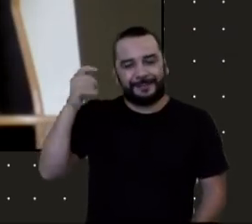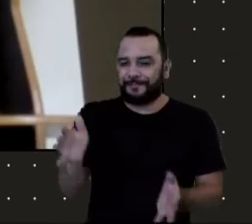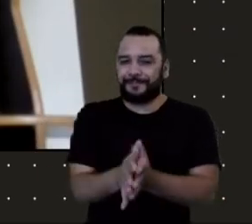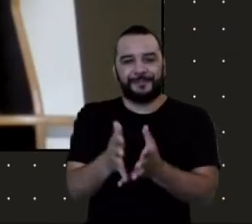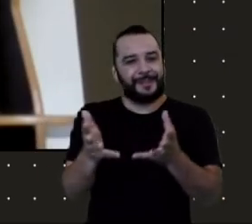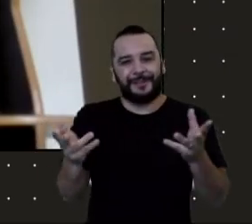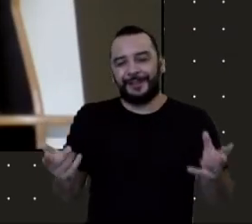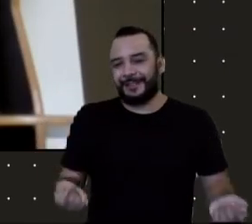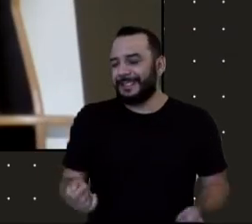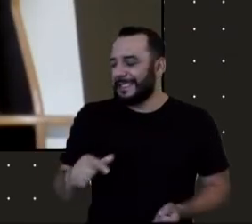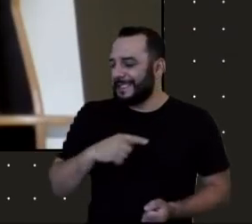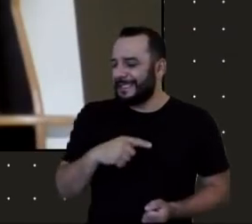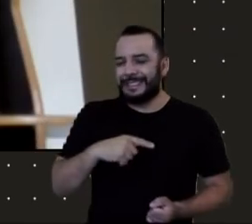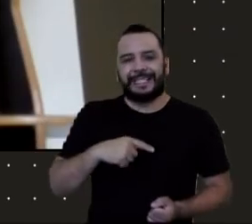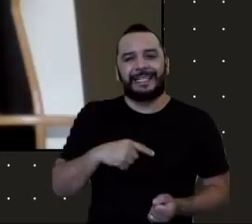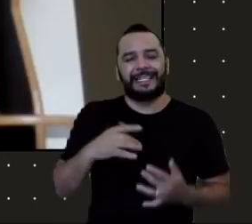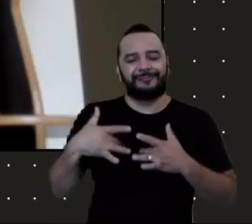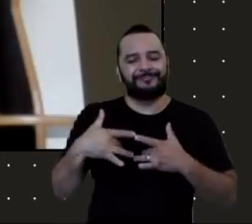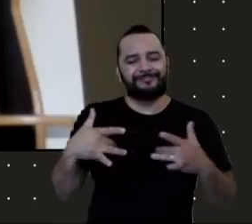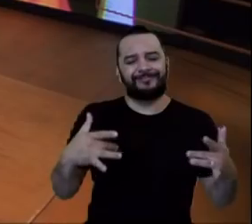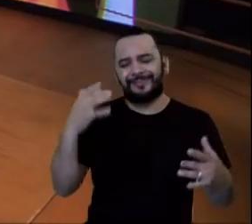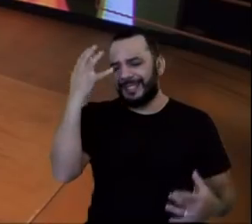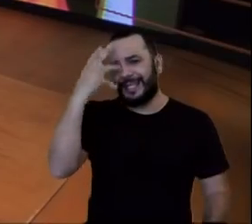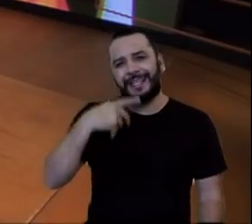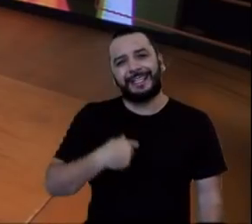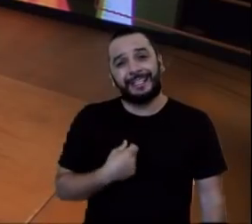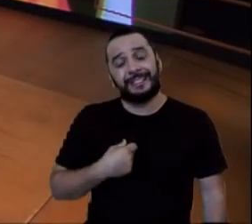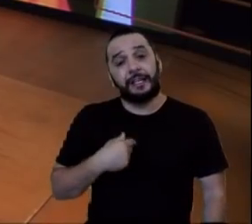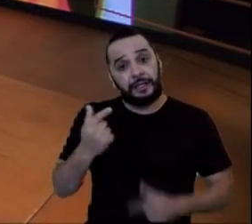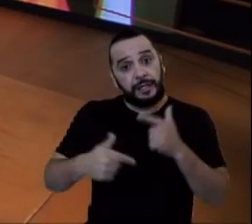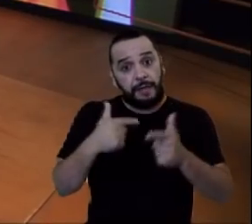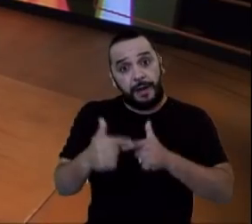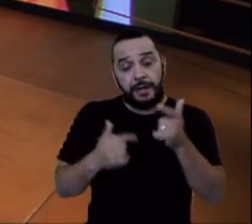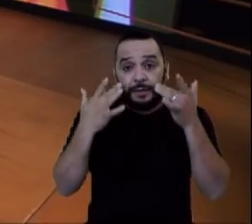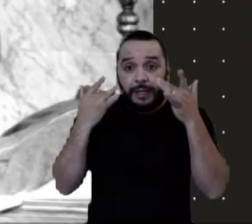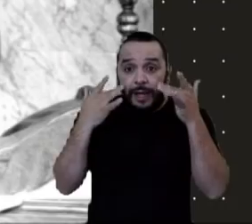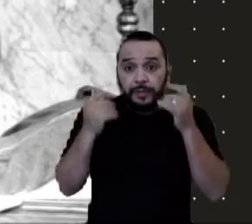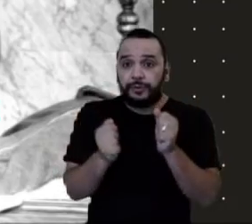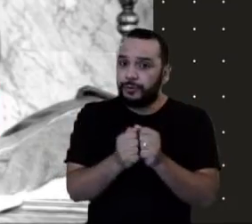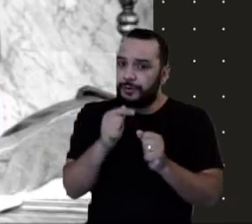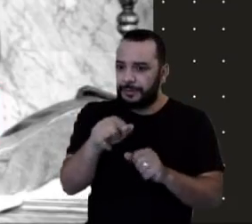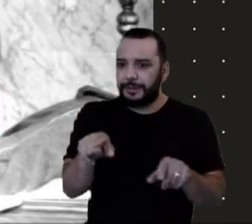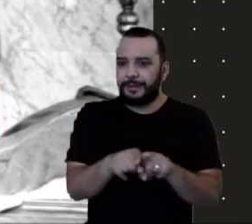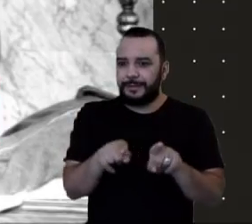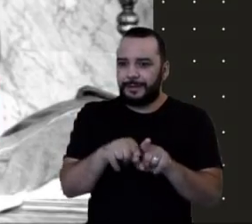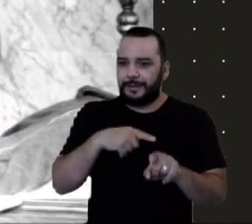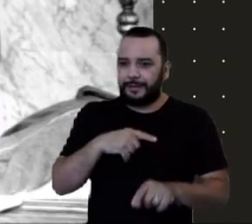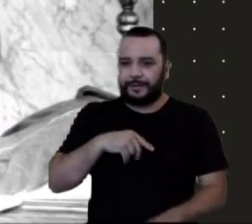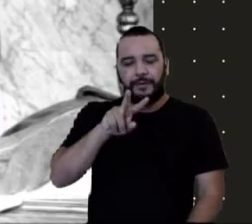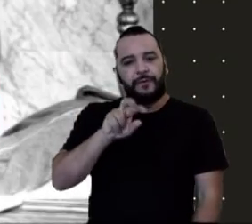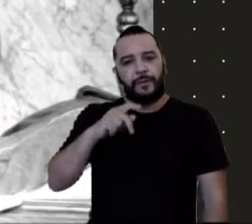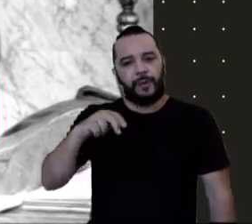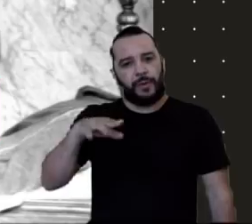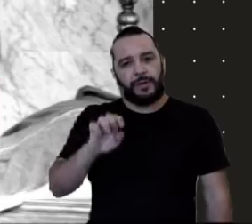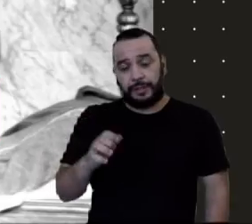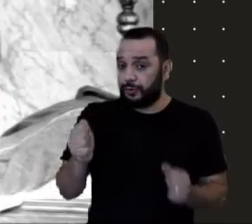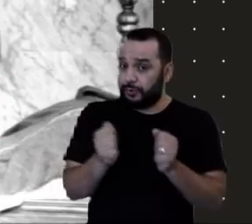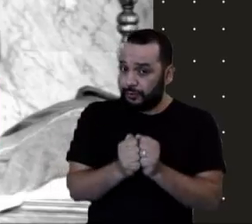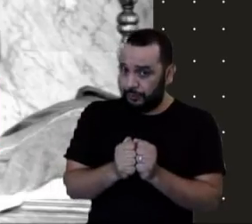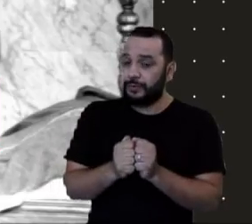a você pela oportunidade de ter estado ao seu lado, de ter lhe conhecido, de ter aprendido com